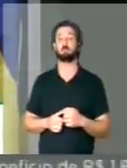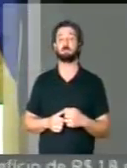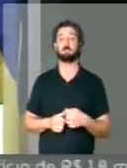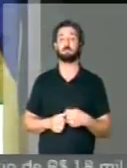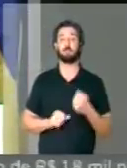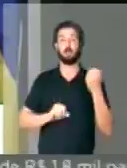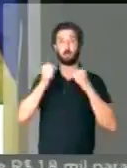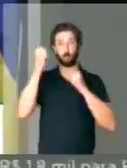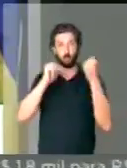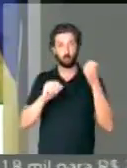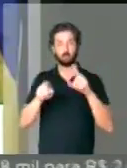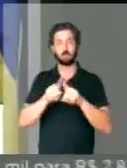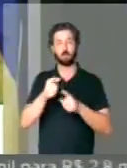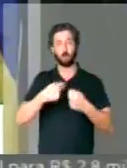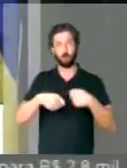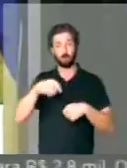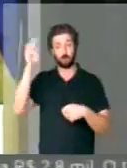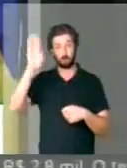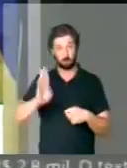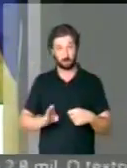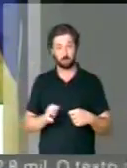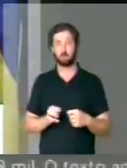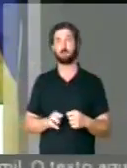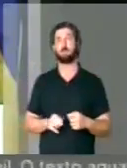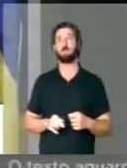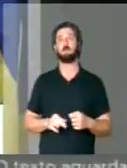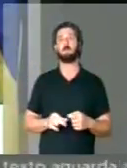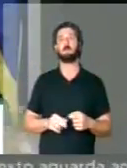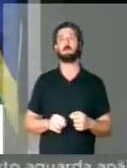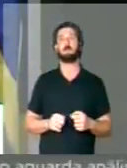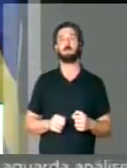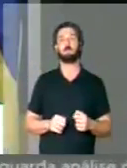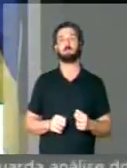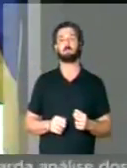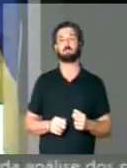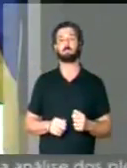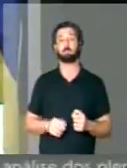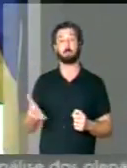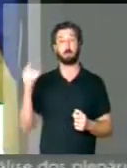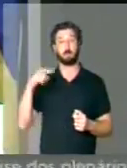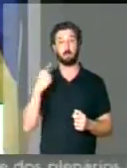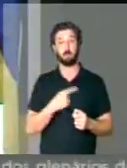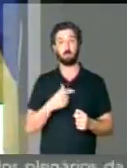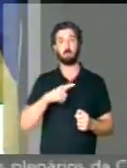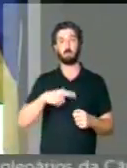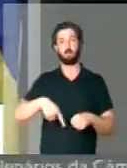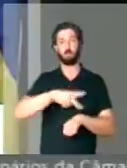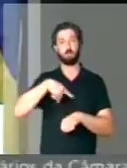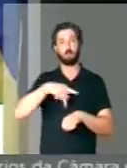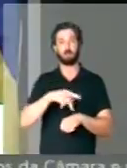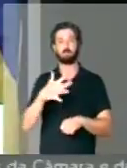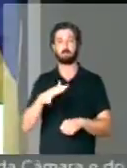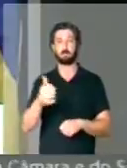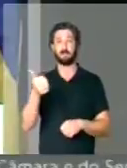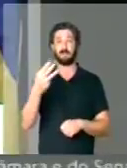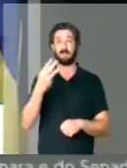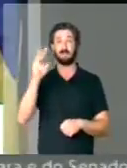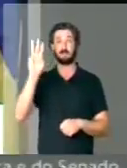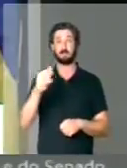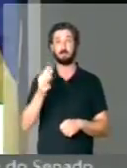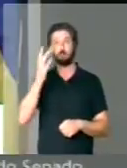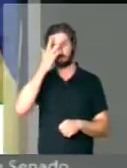nas indústrias e no comércio do Brasil. Nós que até então tínhamos um país com quase